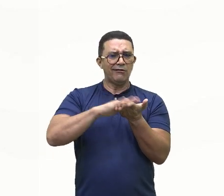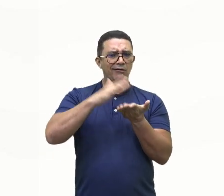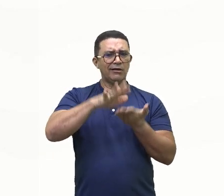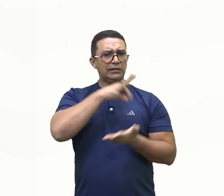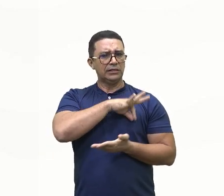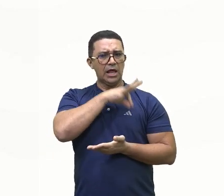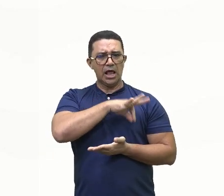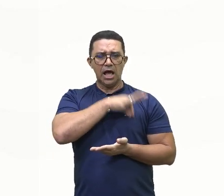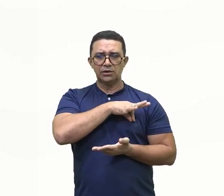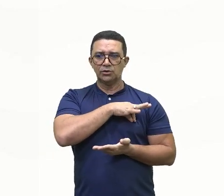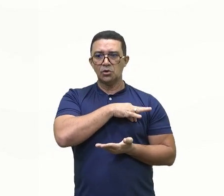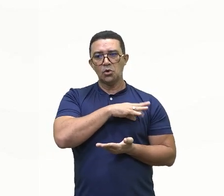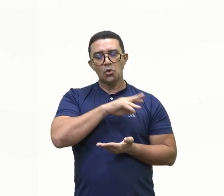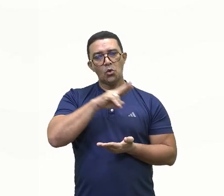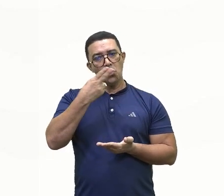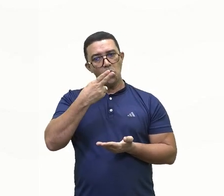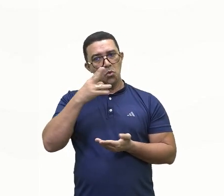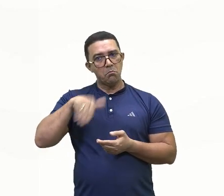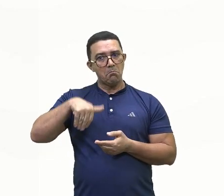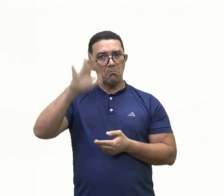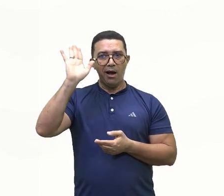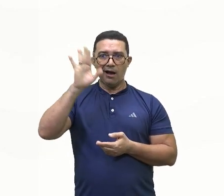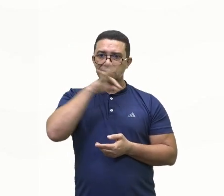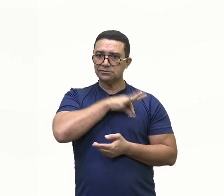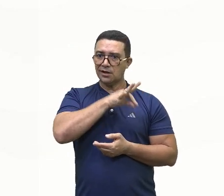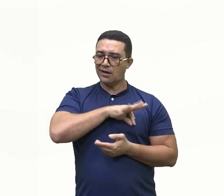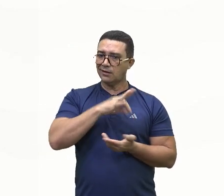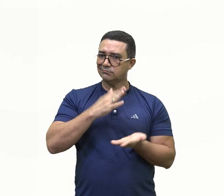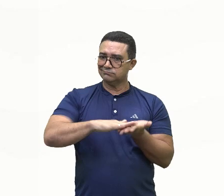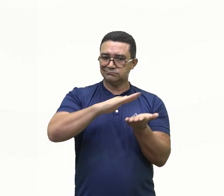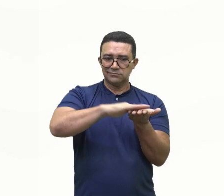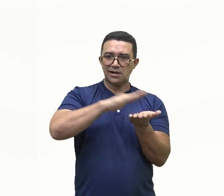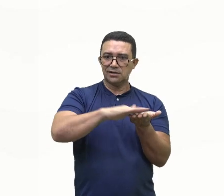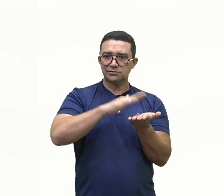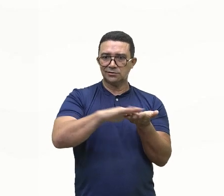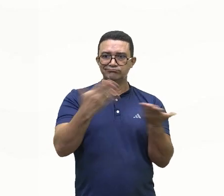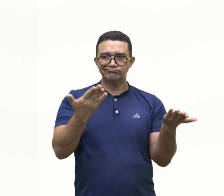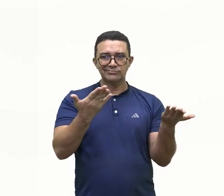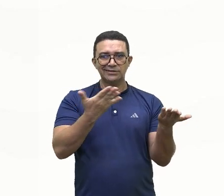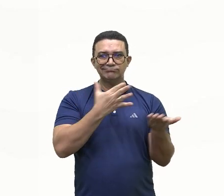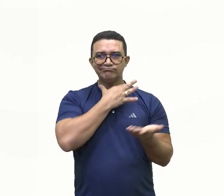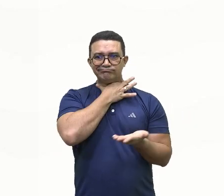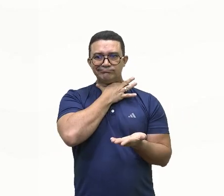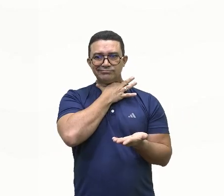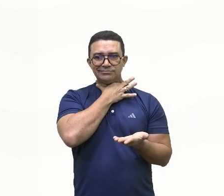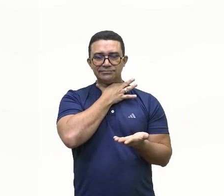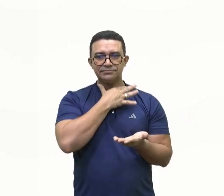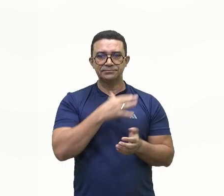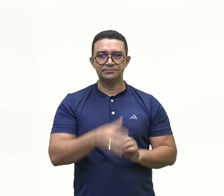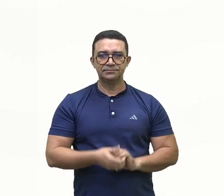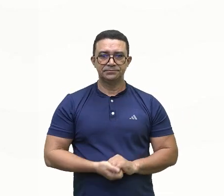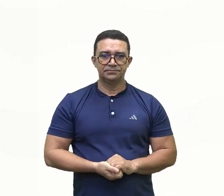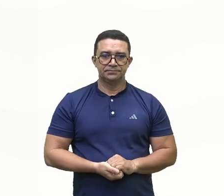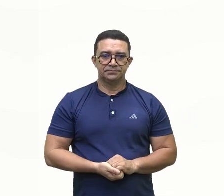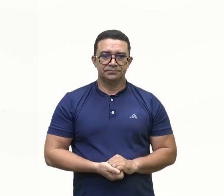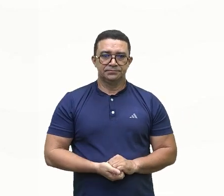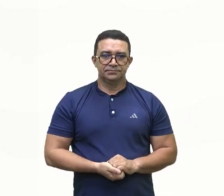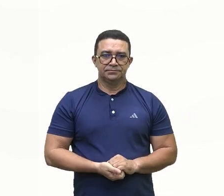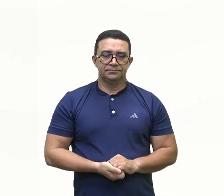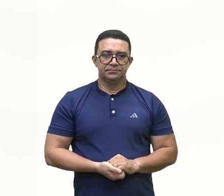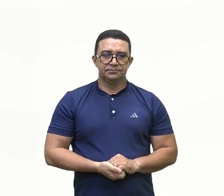recebeu, ou se você gastou mais do que você recebeu e ficou com dívidas. Outro